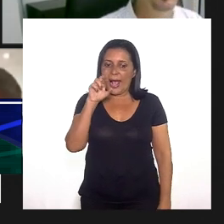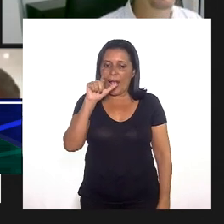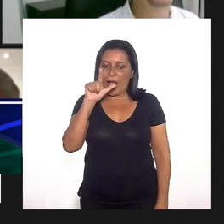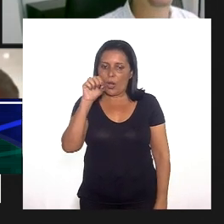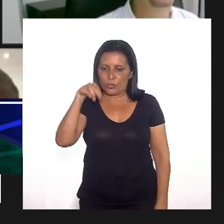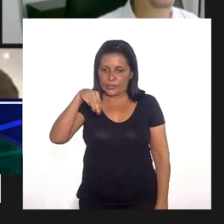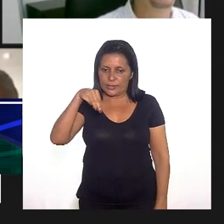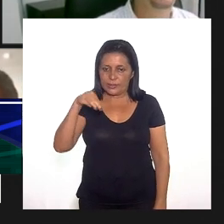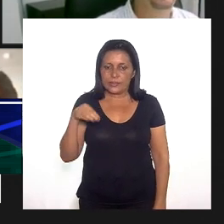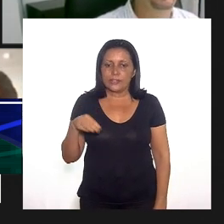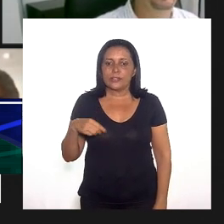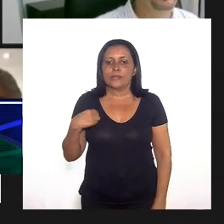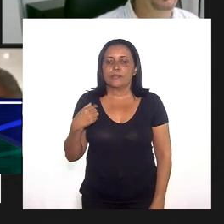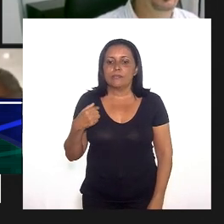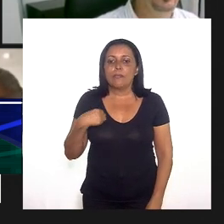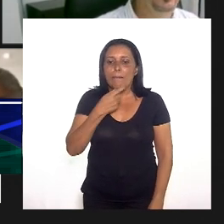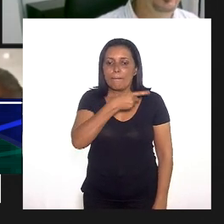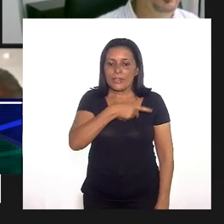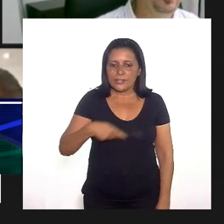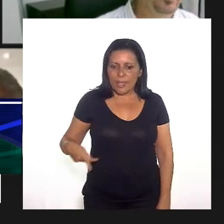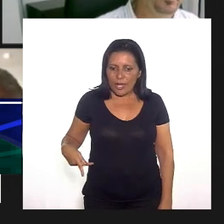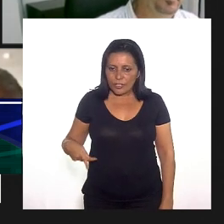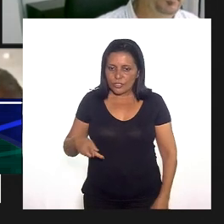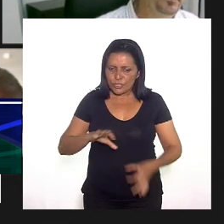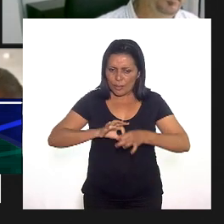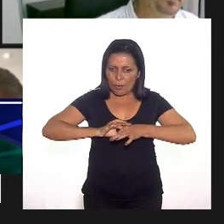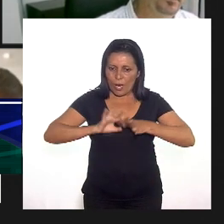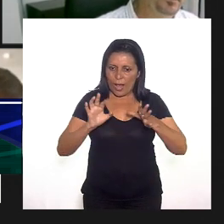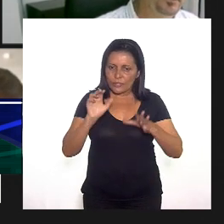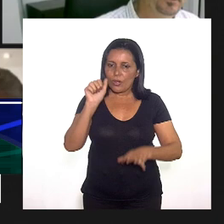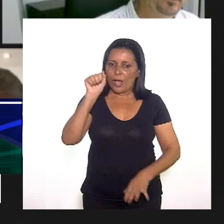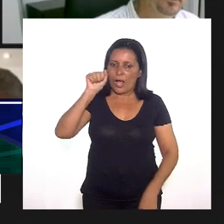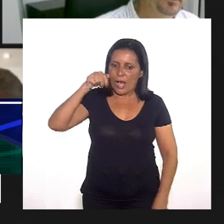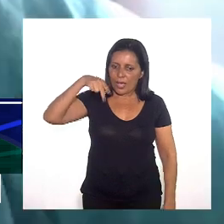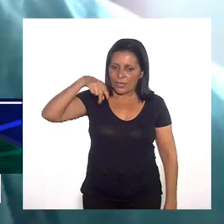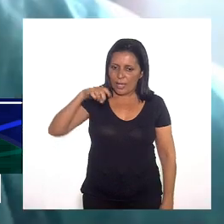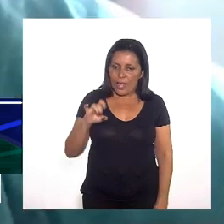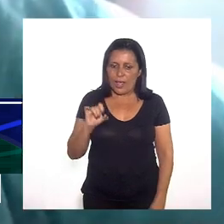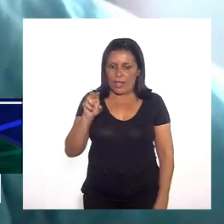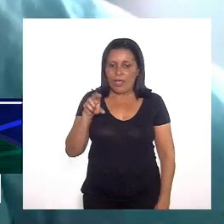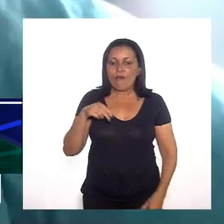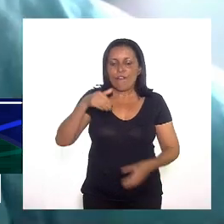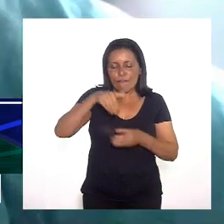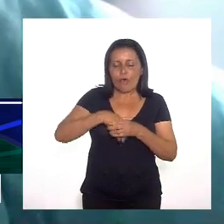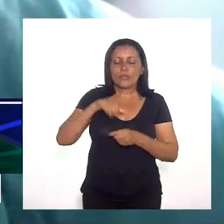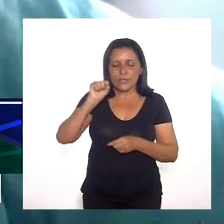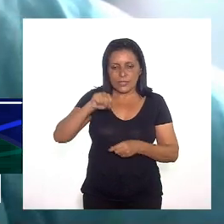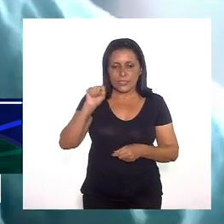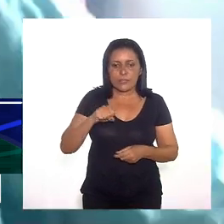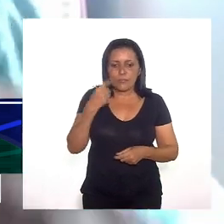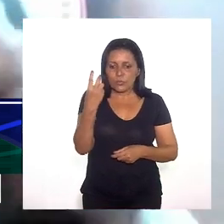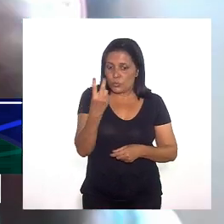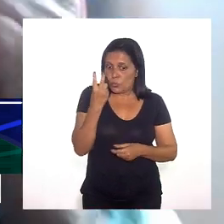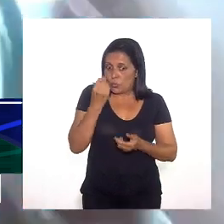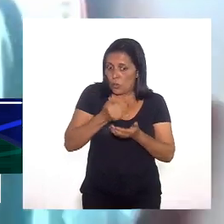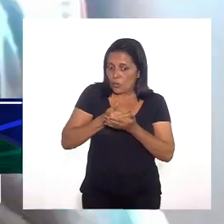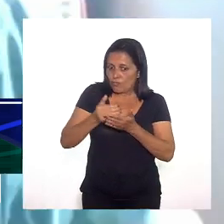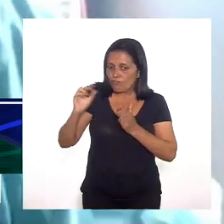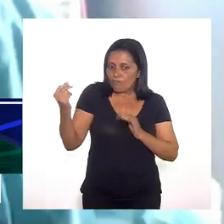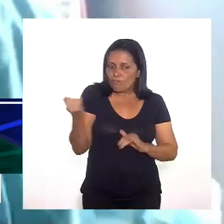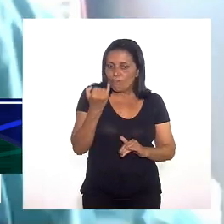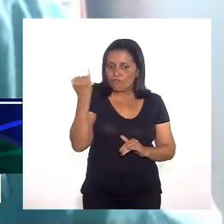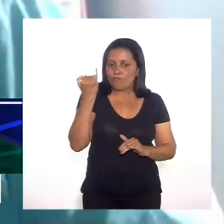Presidente, democrático André Ceciliano, eu voto sim por dois princípios que essa PEC